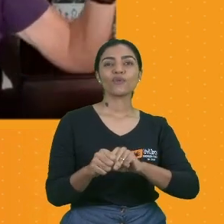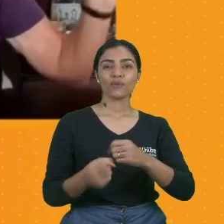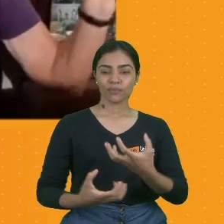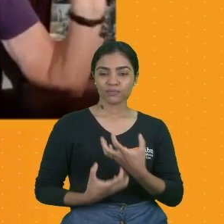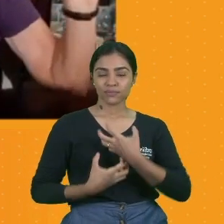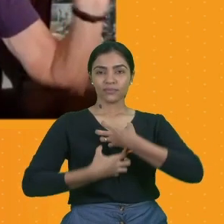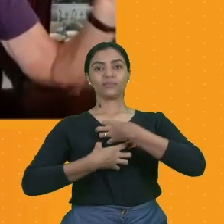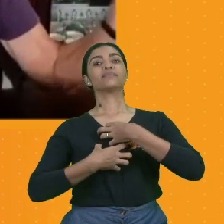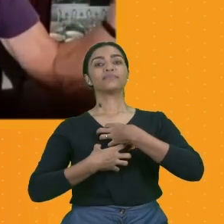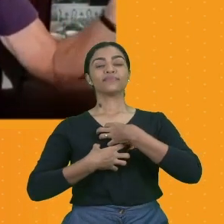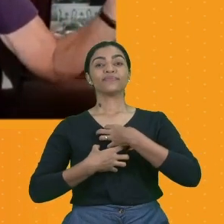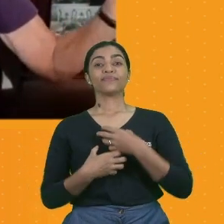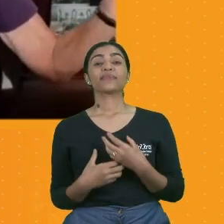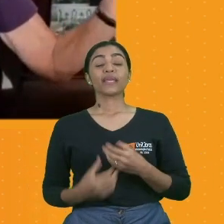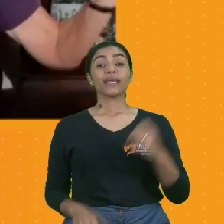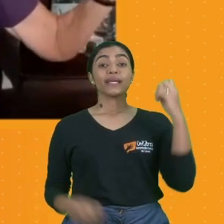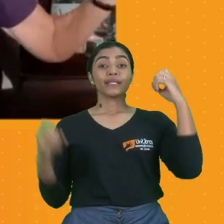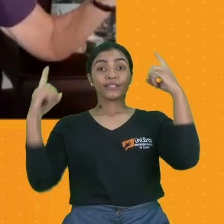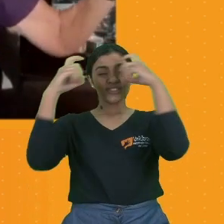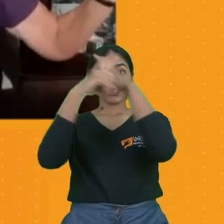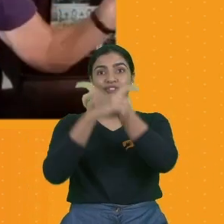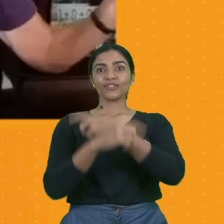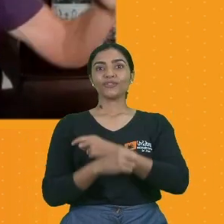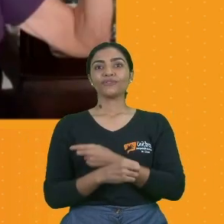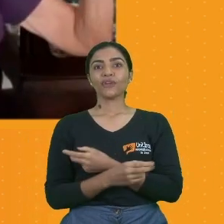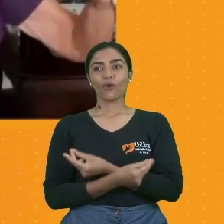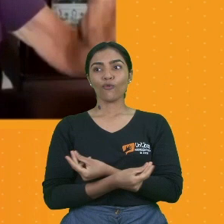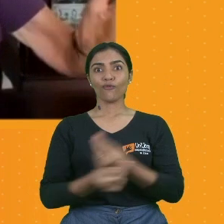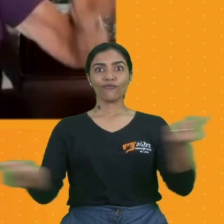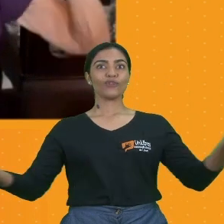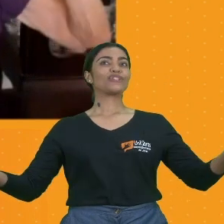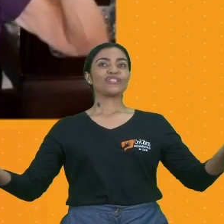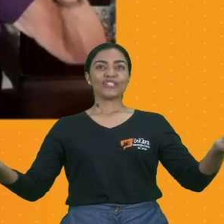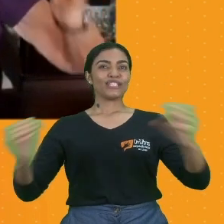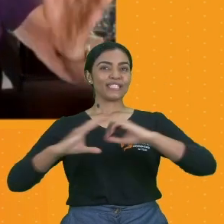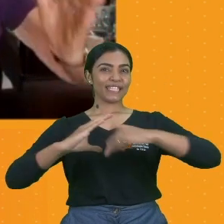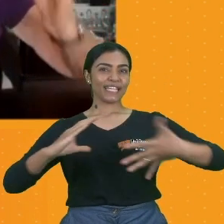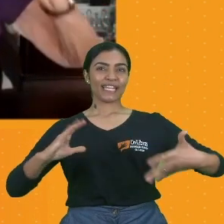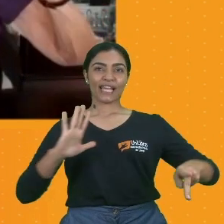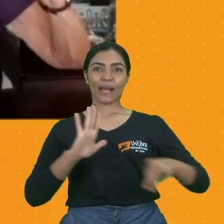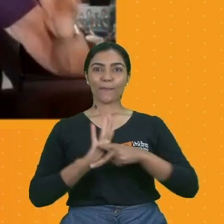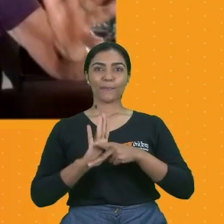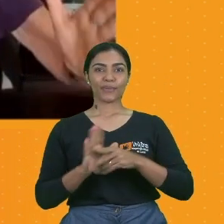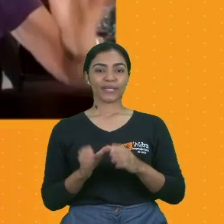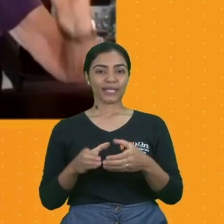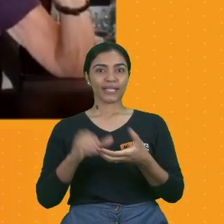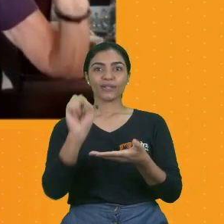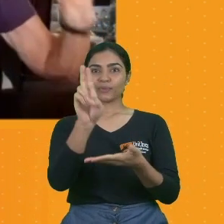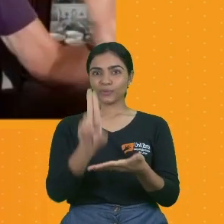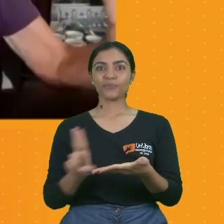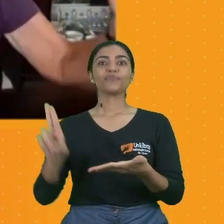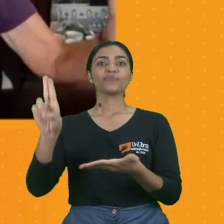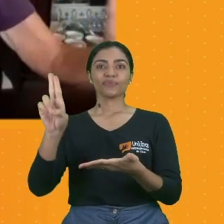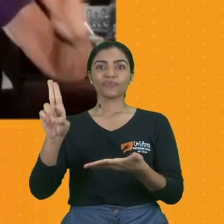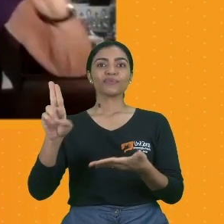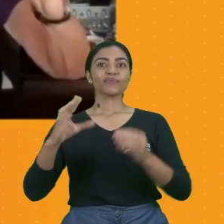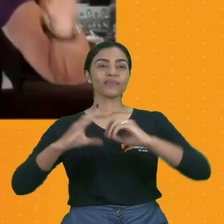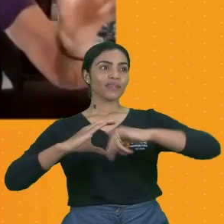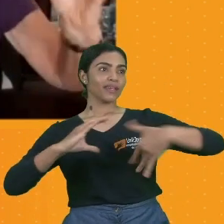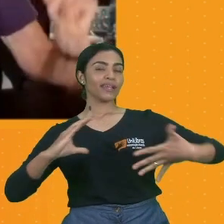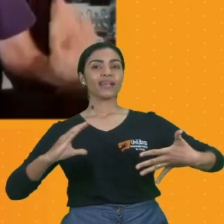a gente continua é Muitas pessoas não escapam inteiramente de certos detalhes e certas prescrições